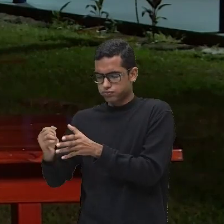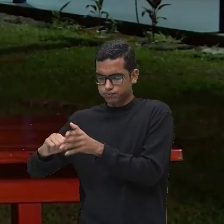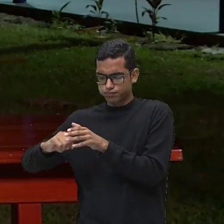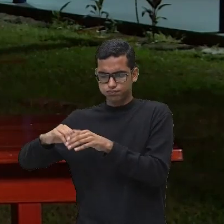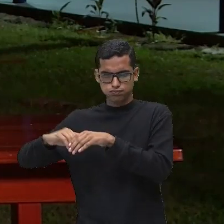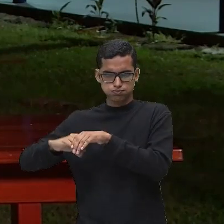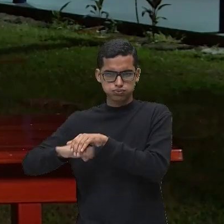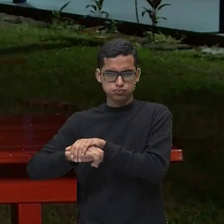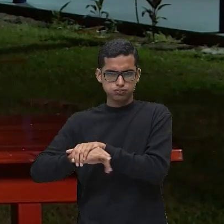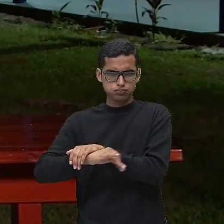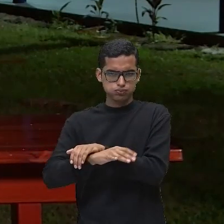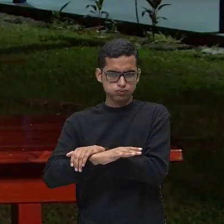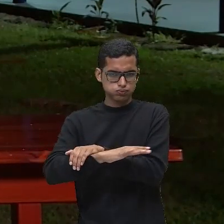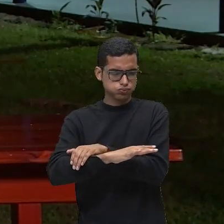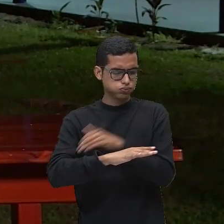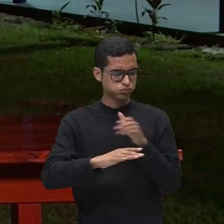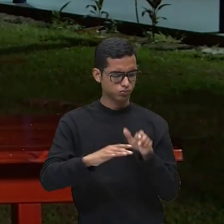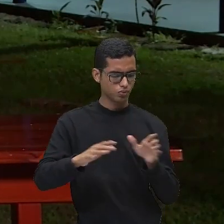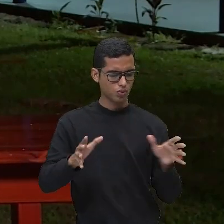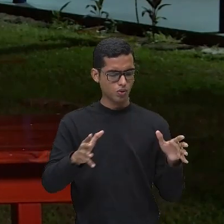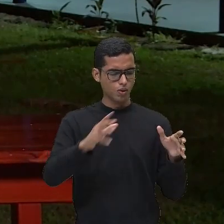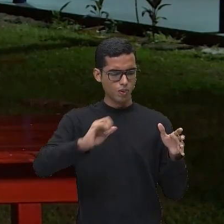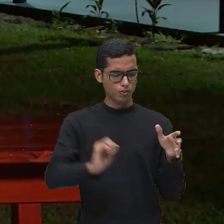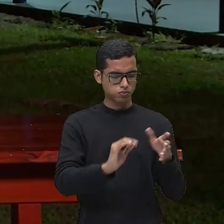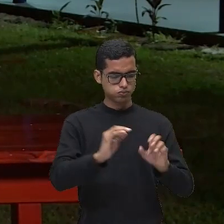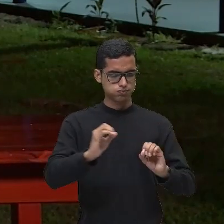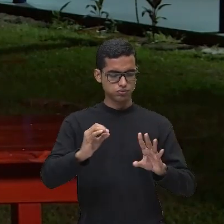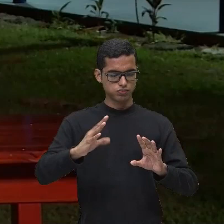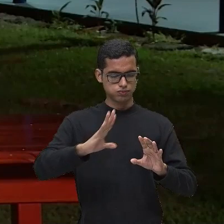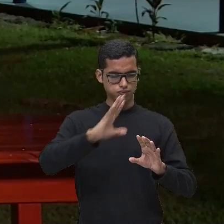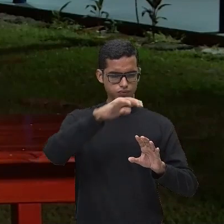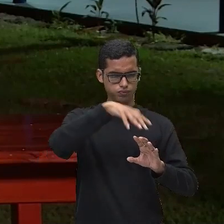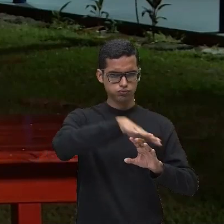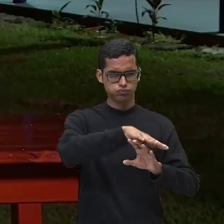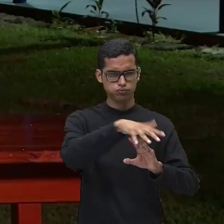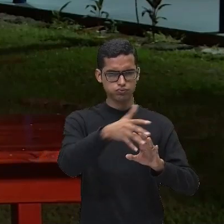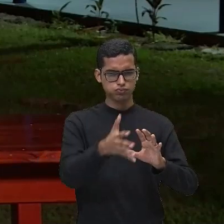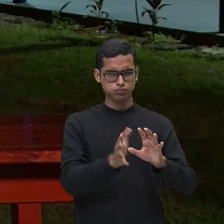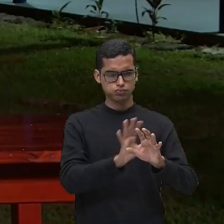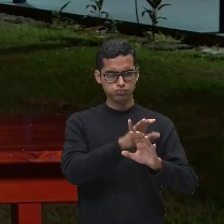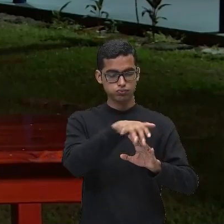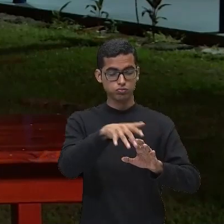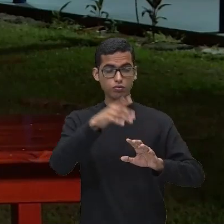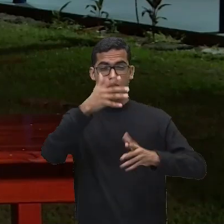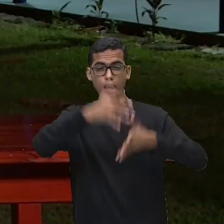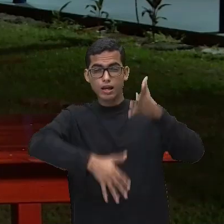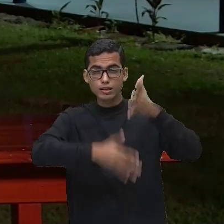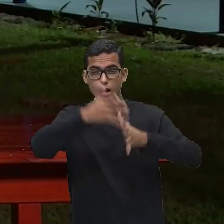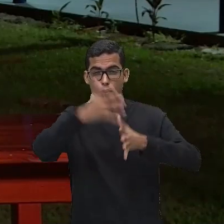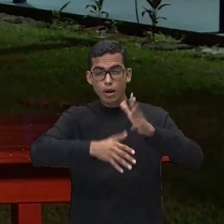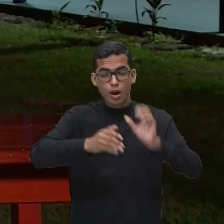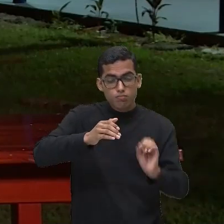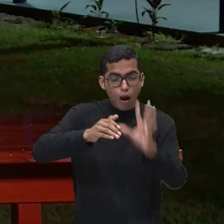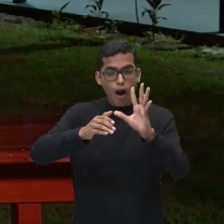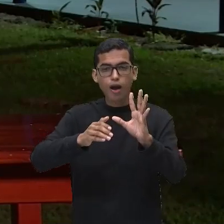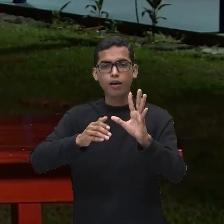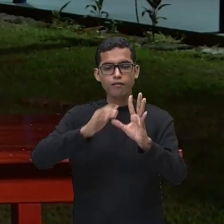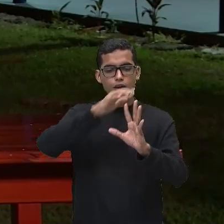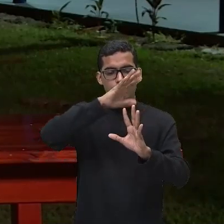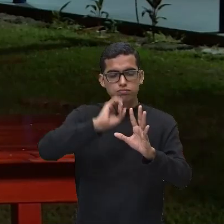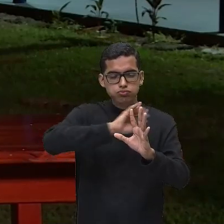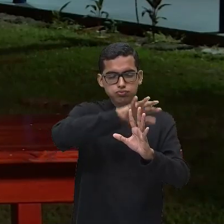aquecimento global, ele é exatamente este efeito. É a fumaça do CO2, né, de tudo que vocês estão vendo